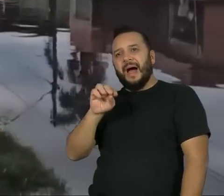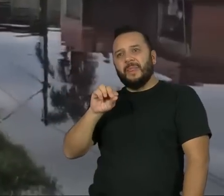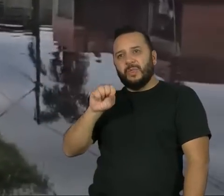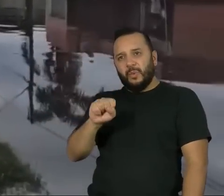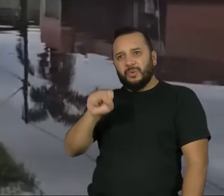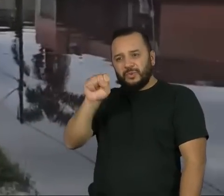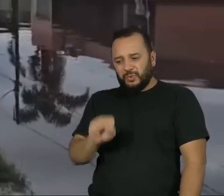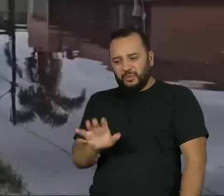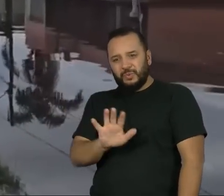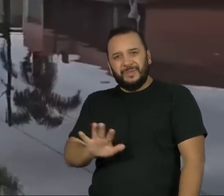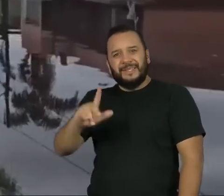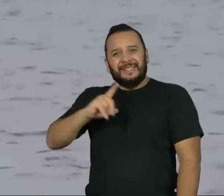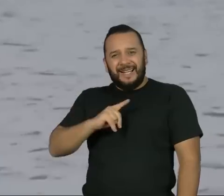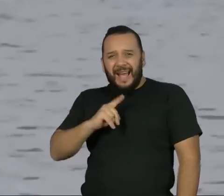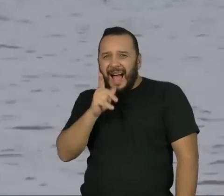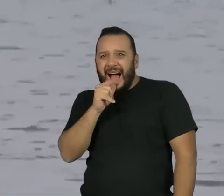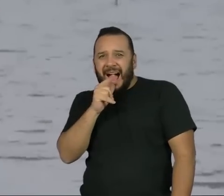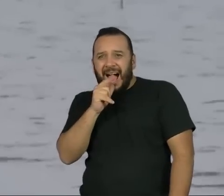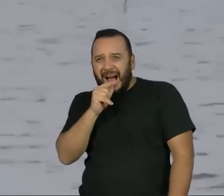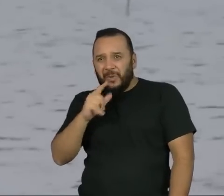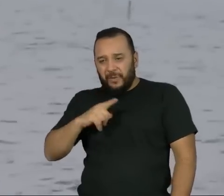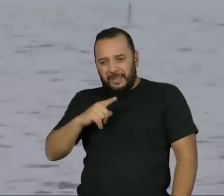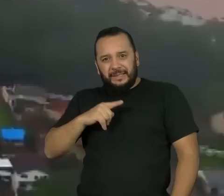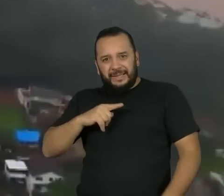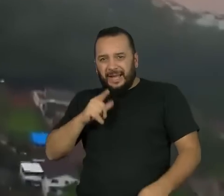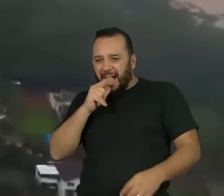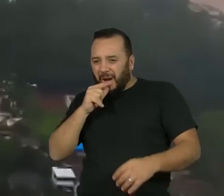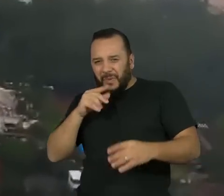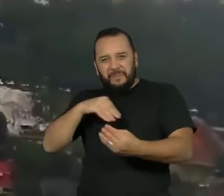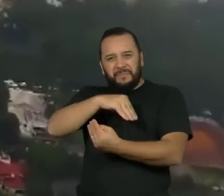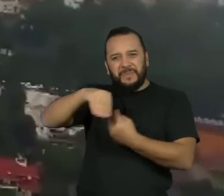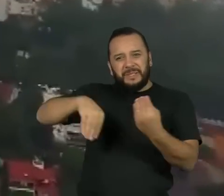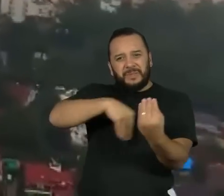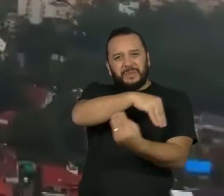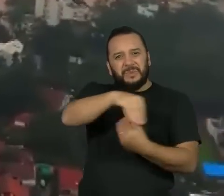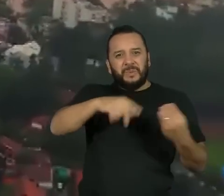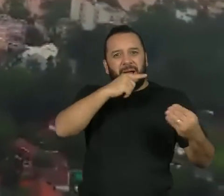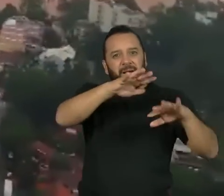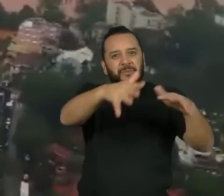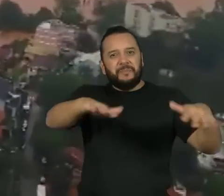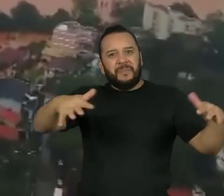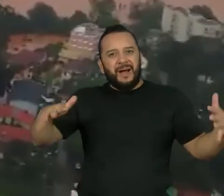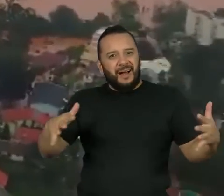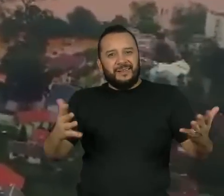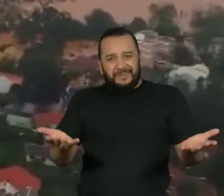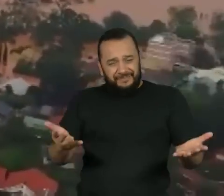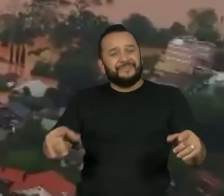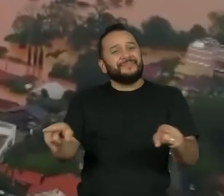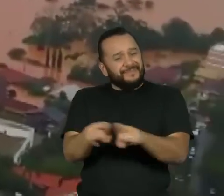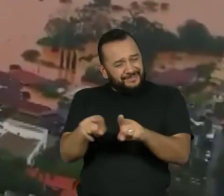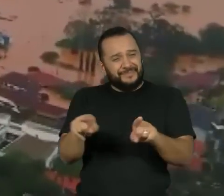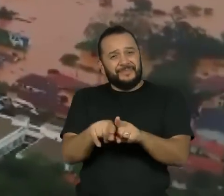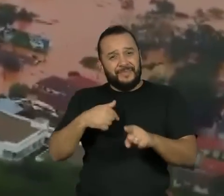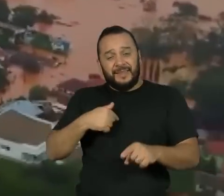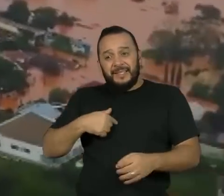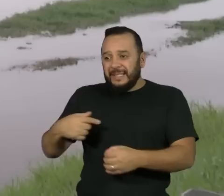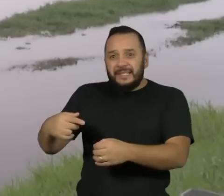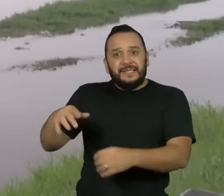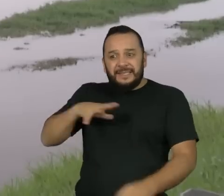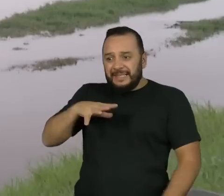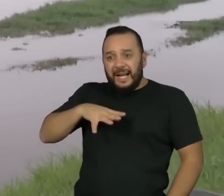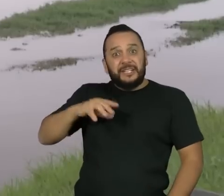a água cheia de sedimentos para desaguar no mar. Nas cidades mais afetadas, choveu até